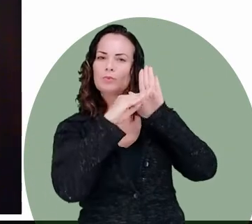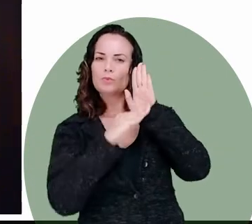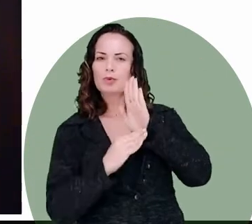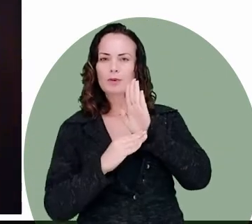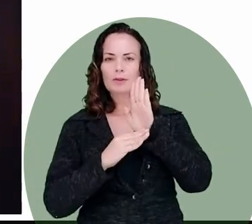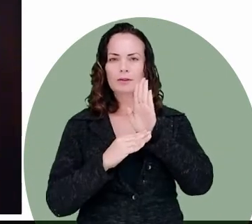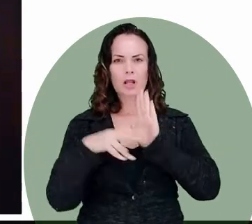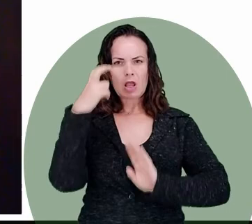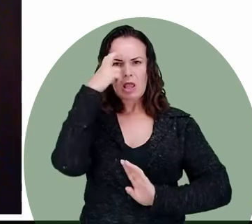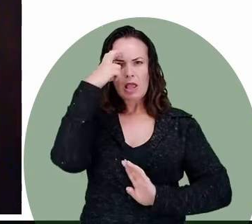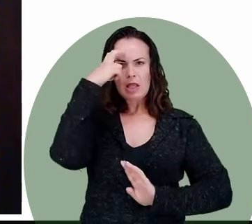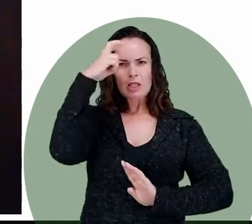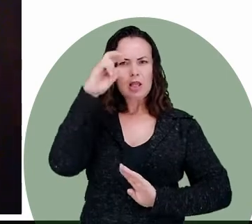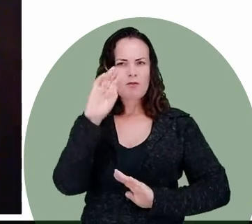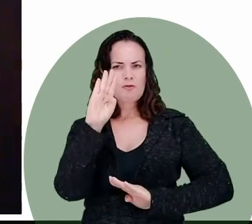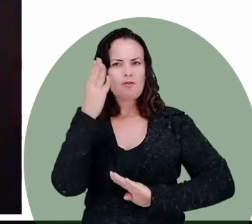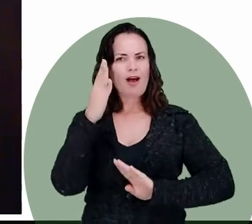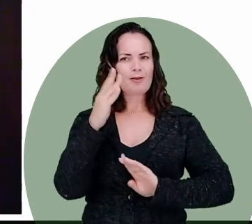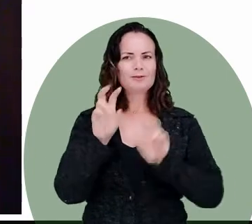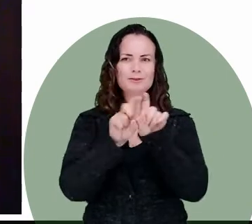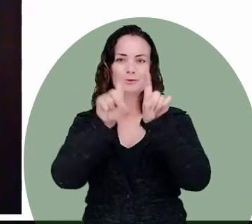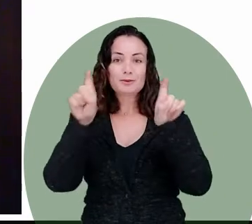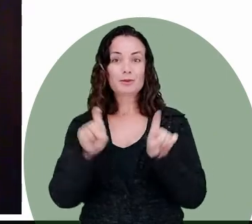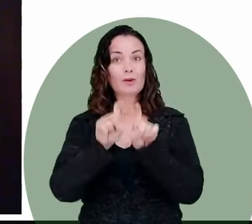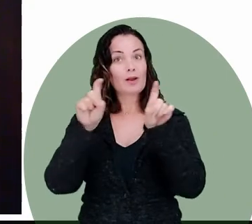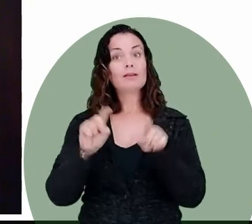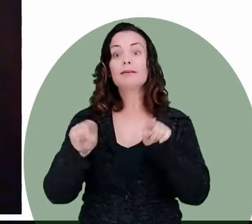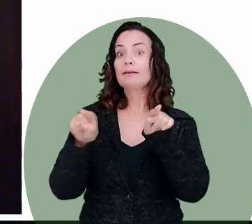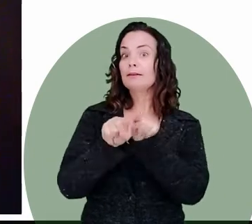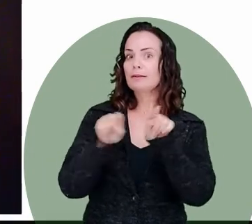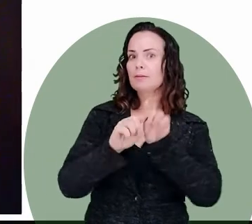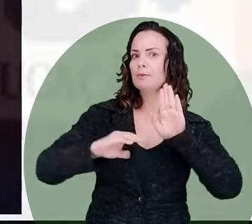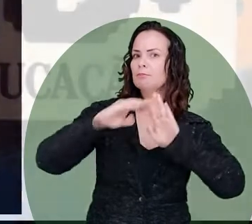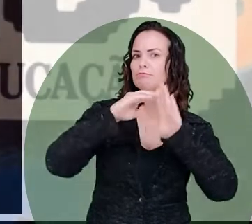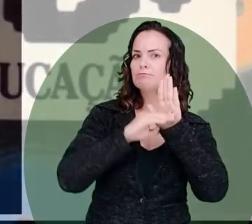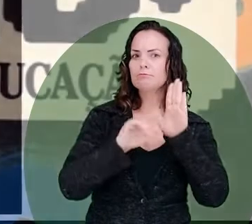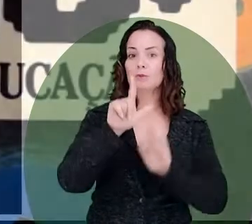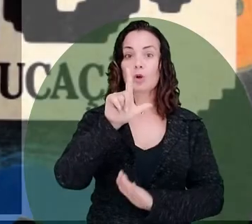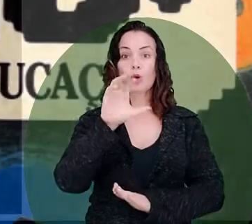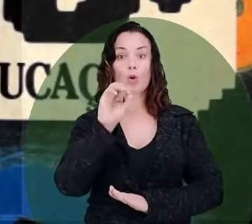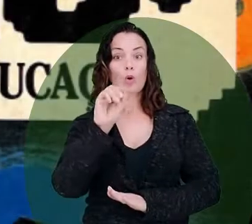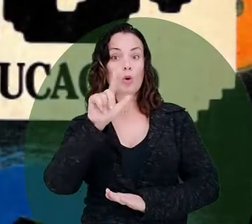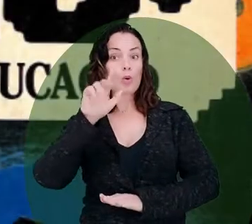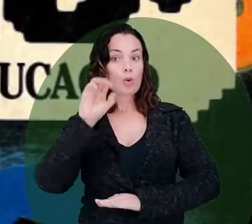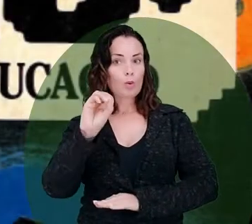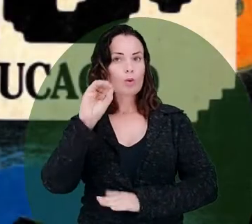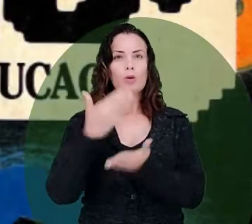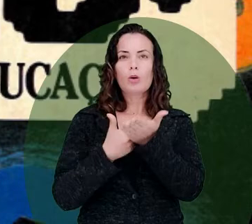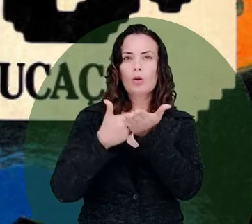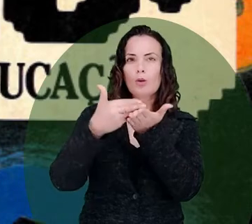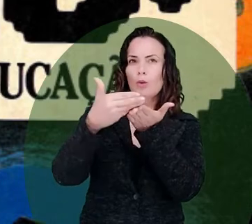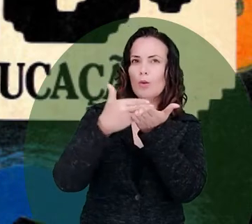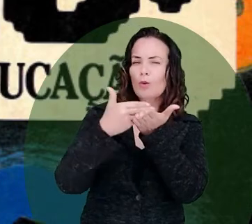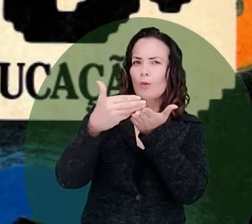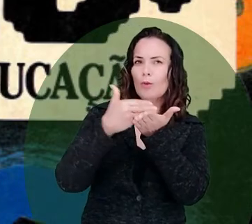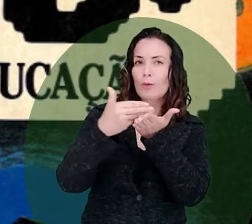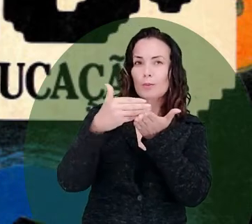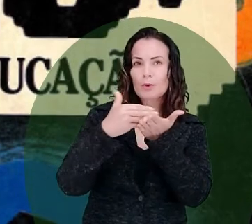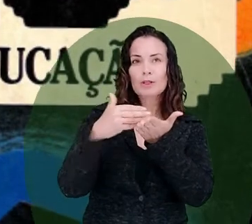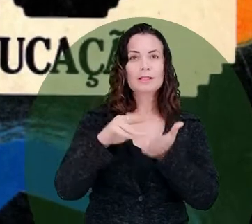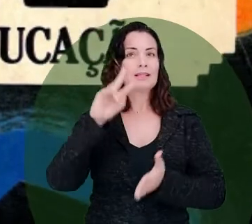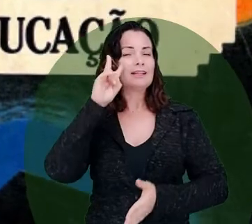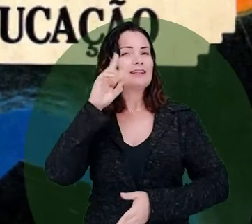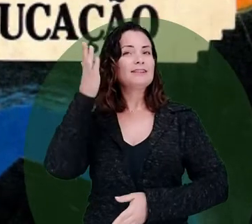inteligência artificial como o programa do Logo, que estava começando lá. A primeira coisa que nós